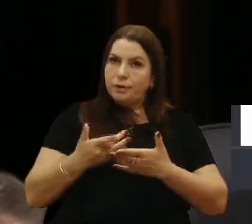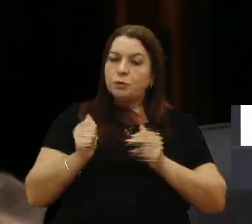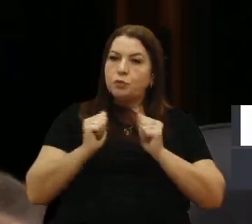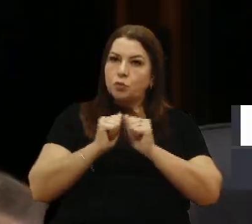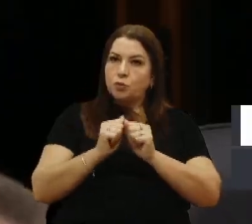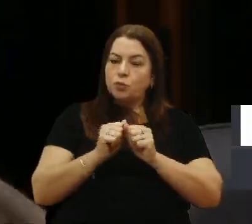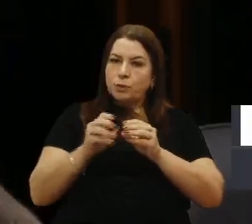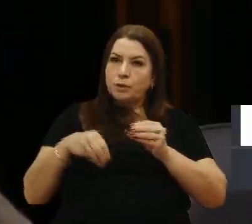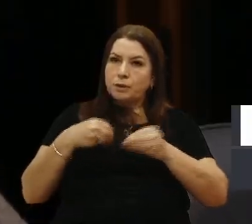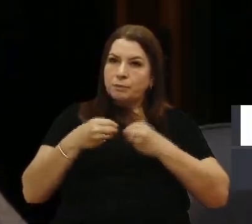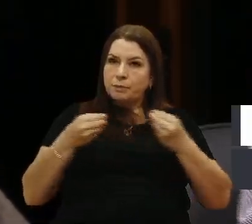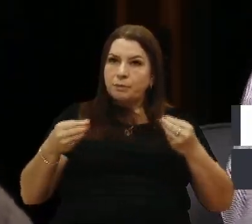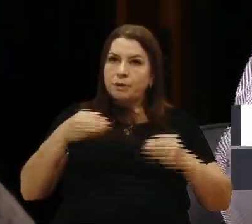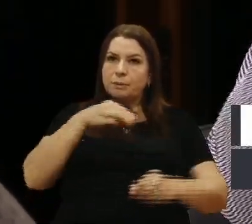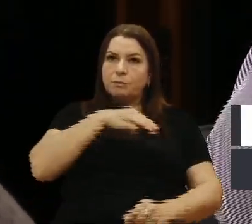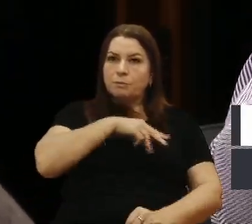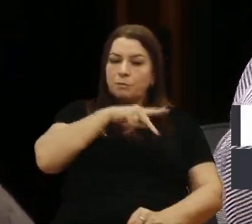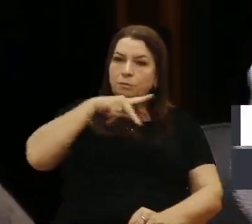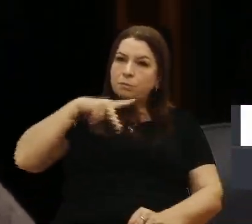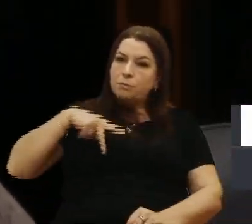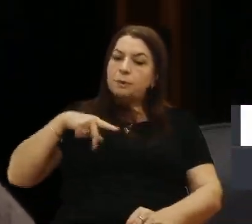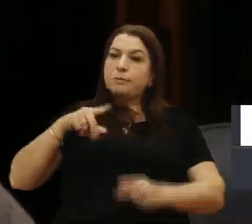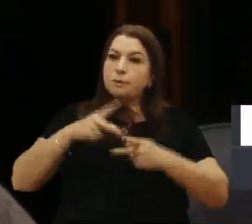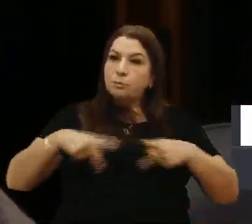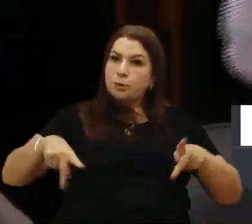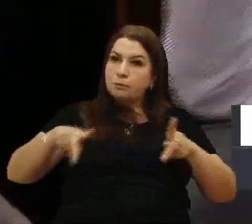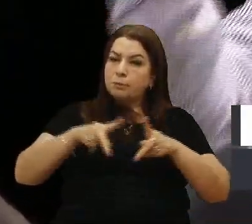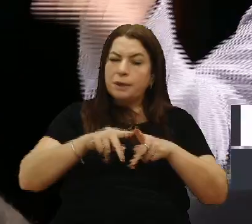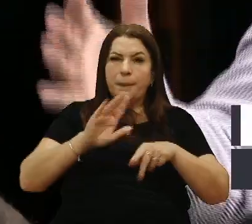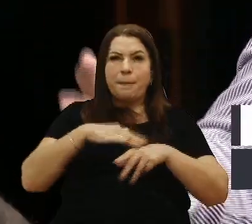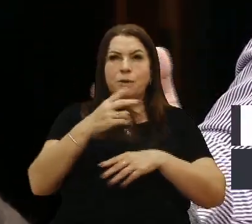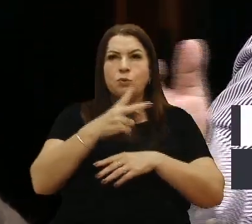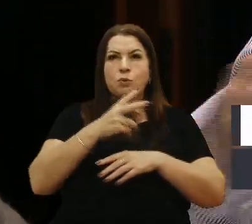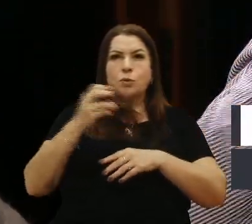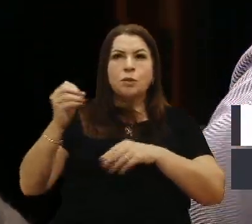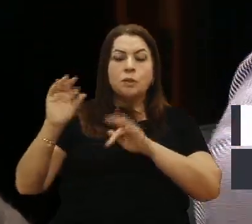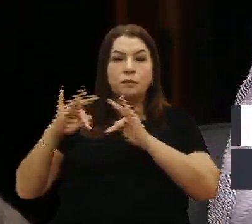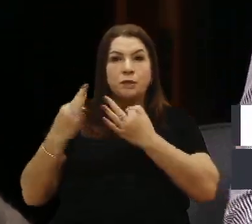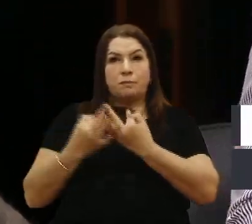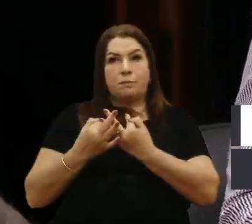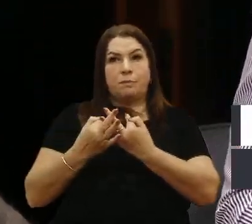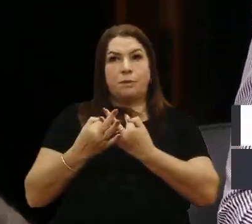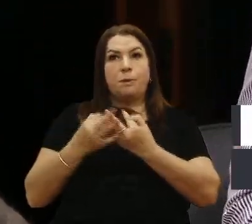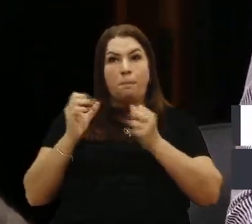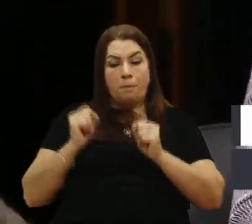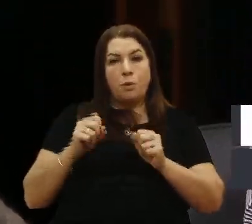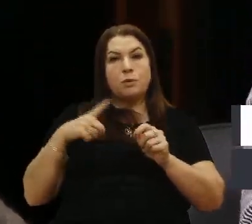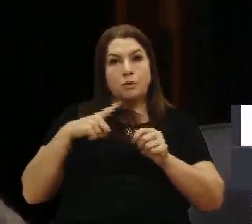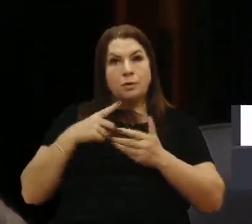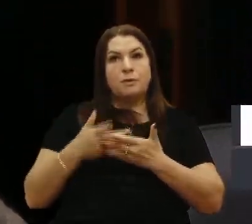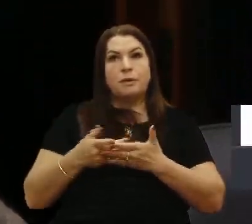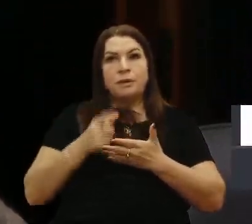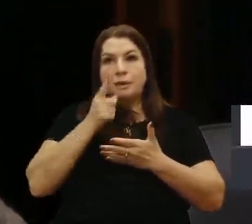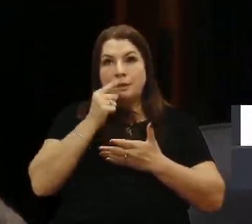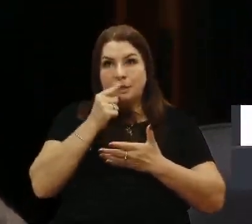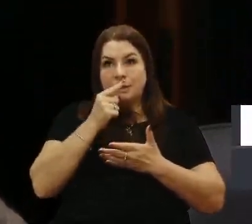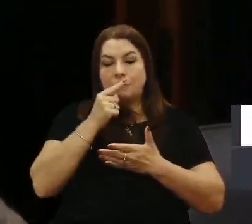com a sensibilidade do MP para que a população, são mais de 200 famílias, possam ter a